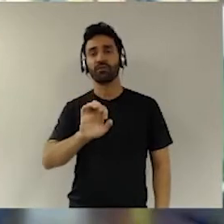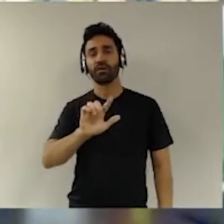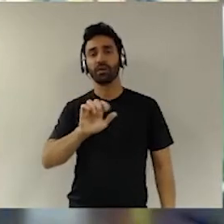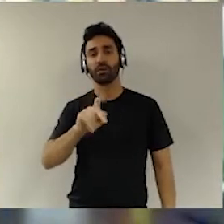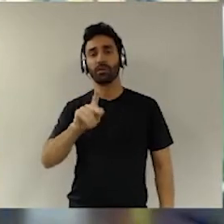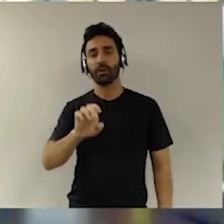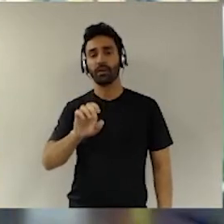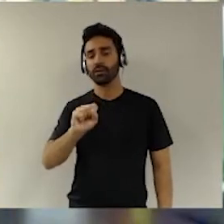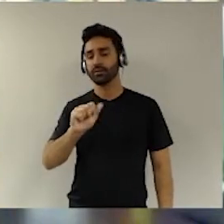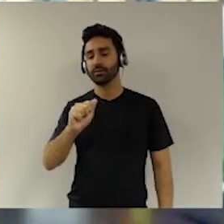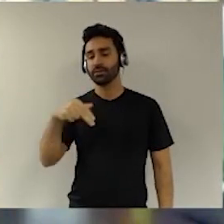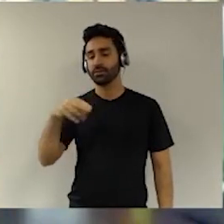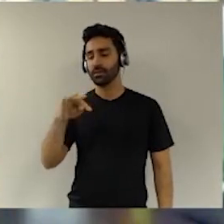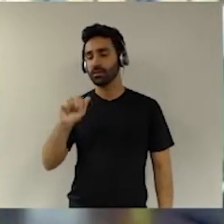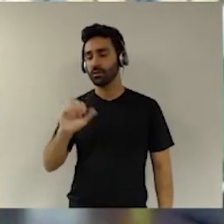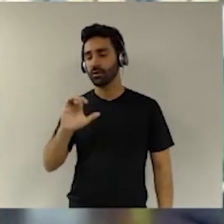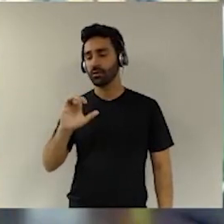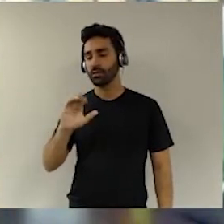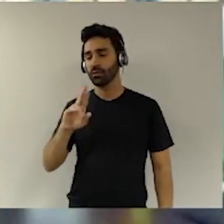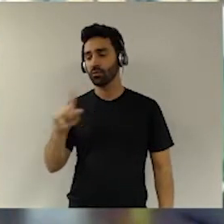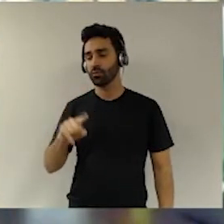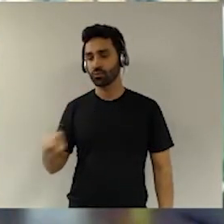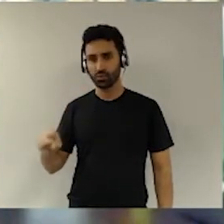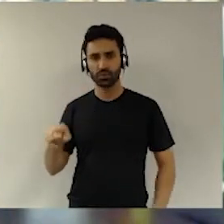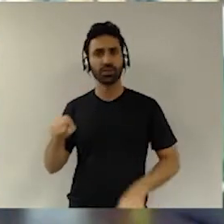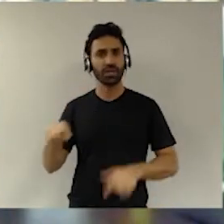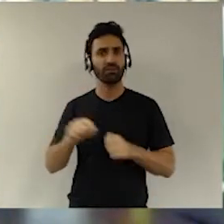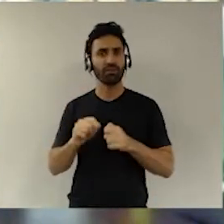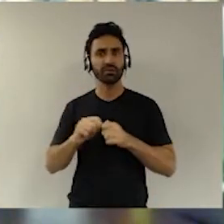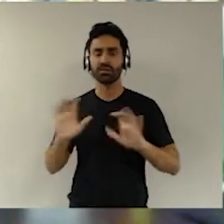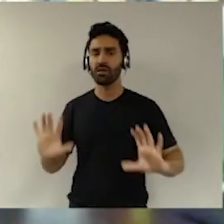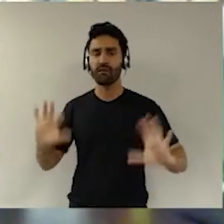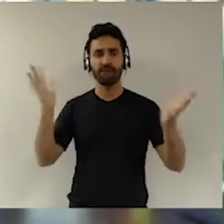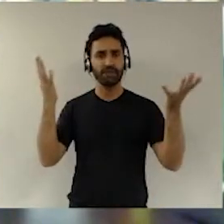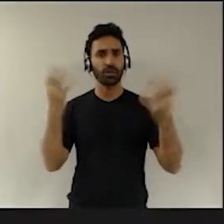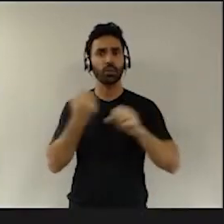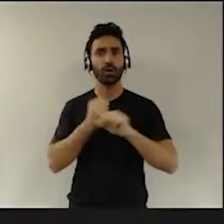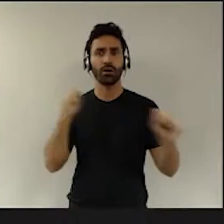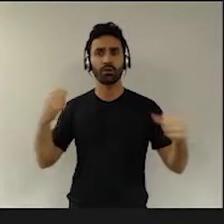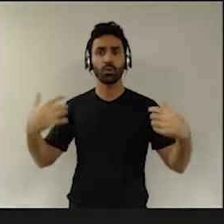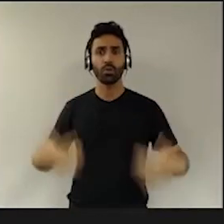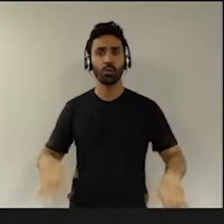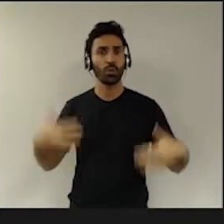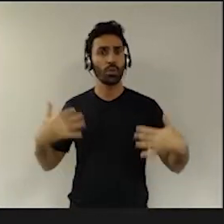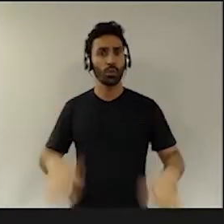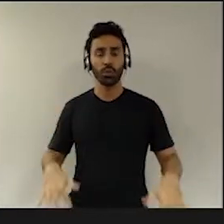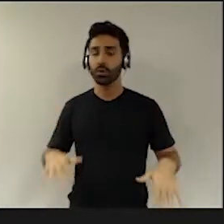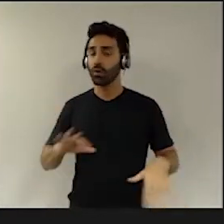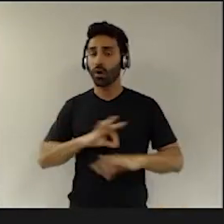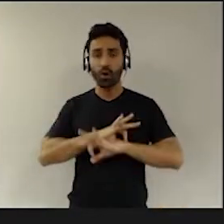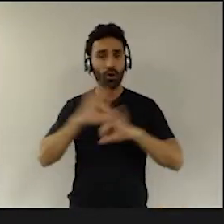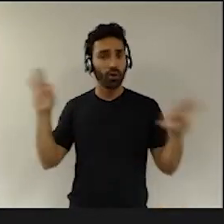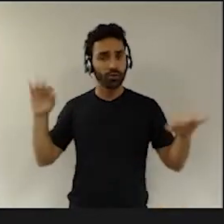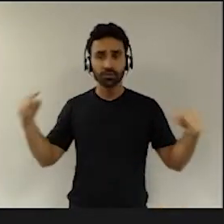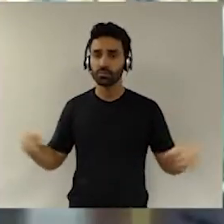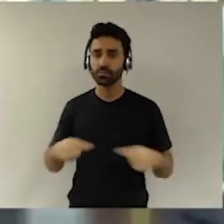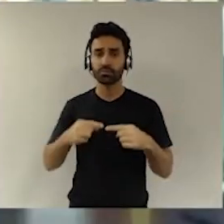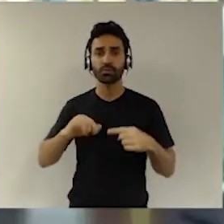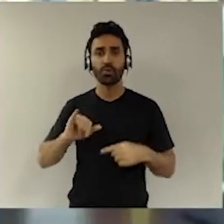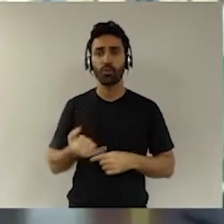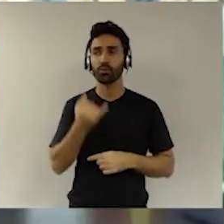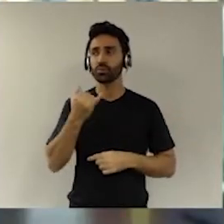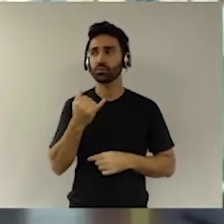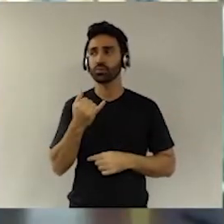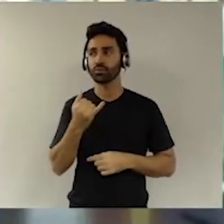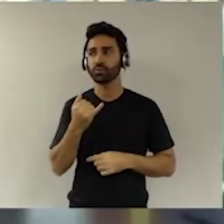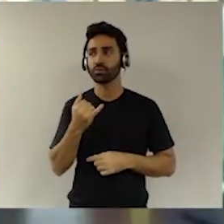Cruz, pela realização deste evento. Um evento grandioso, extremamente oportuno e relevante,